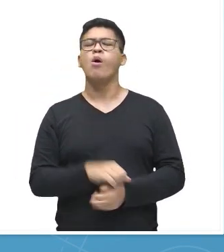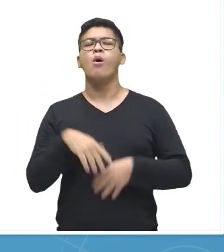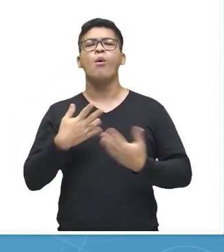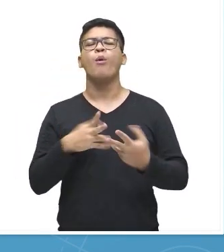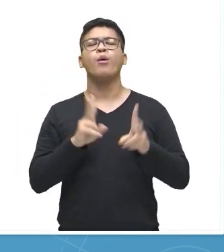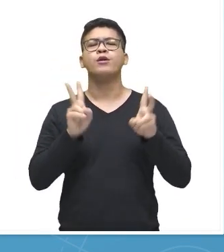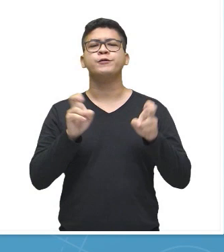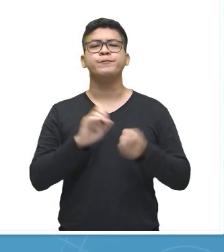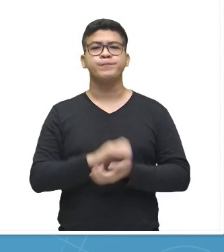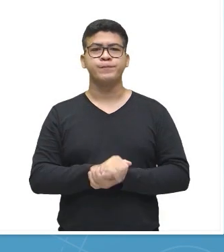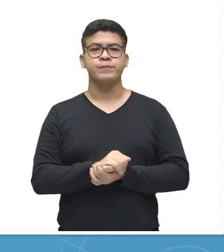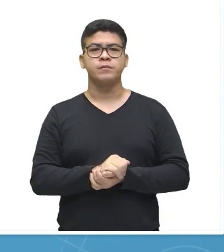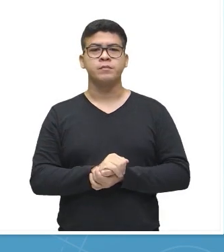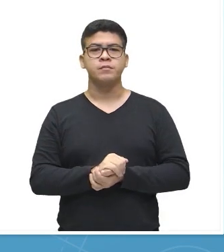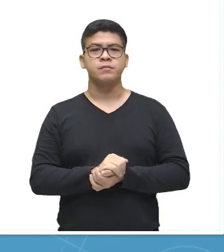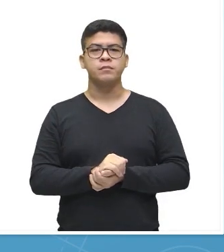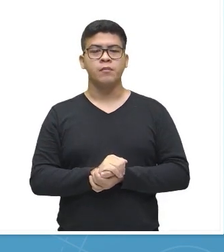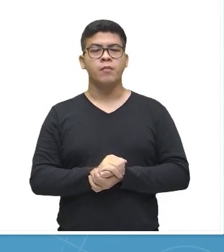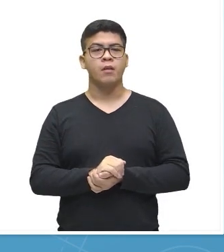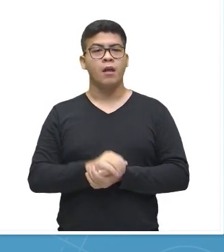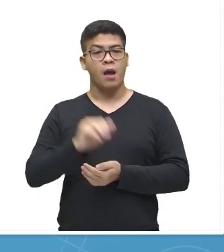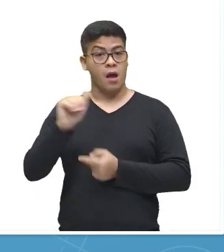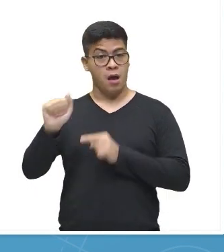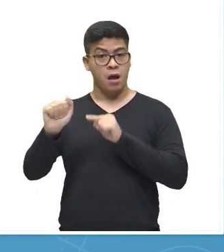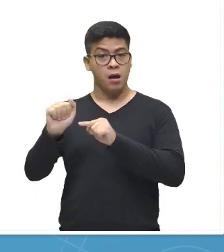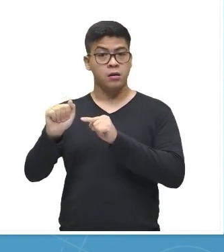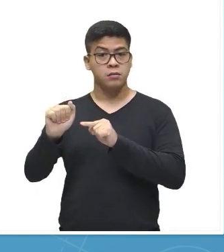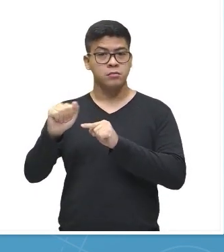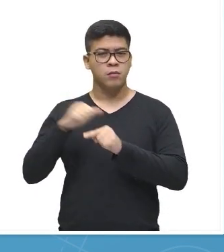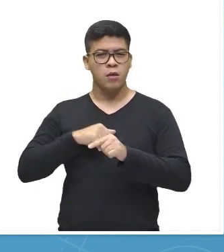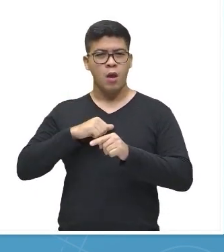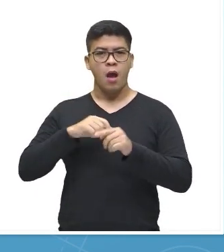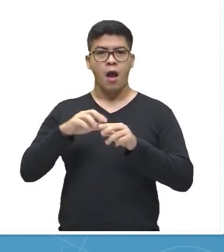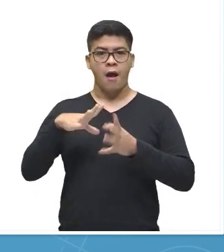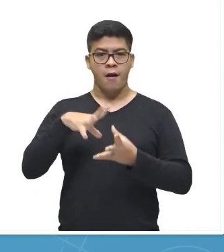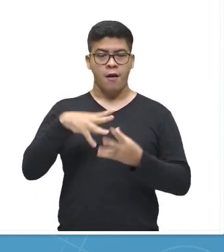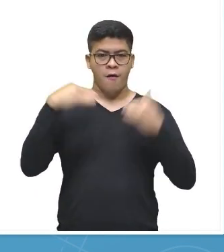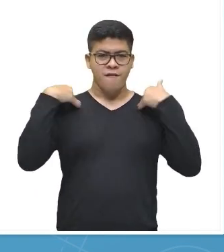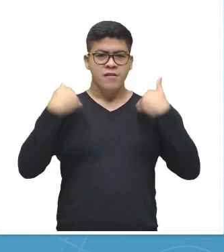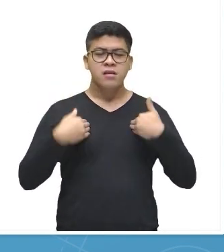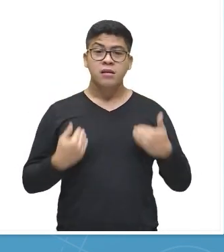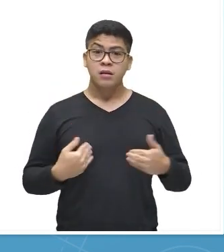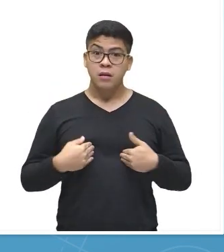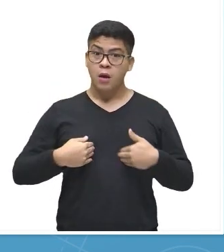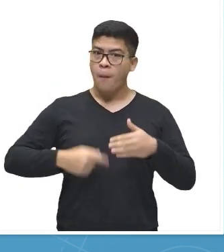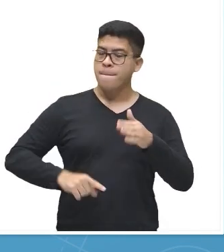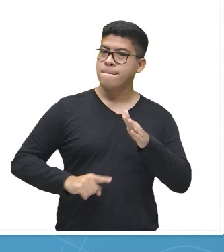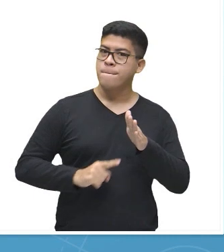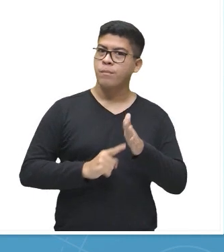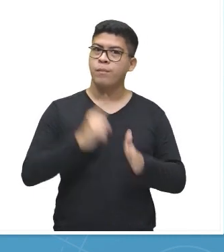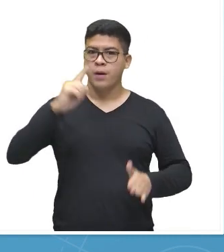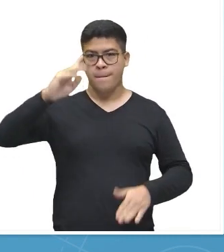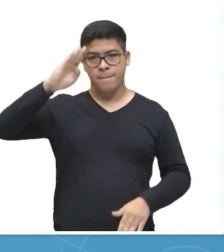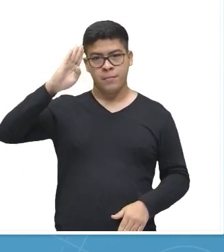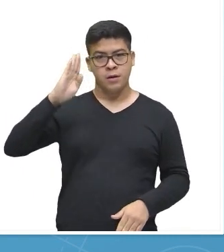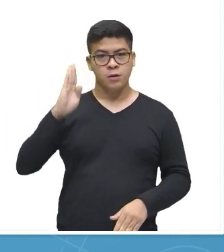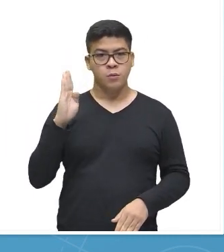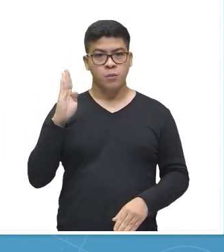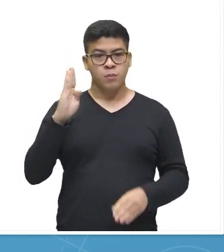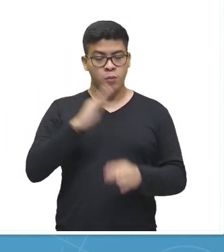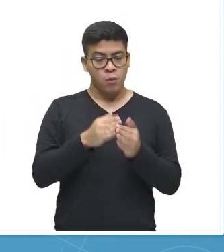lá. A dimensão física é o primeiro momento, olhem bem, o